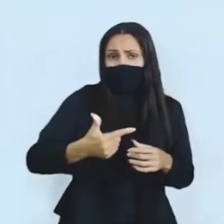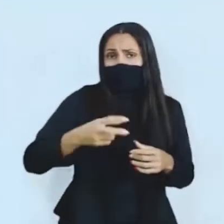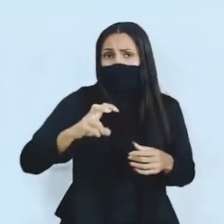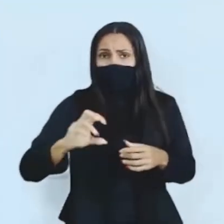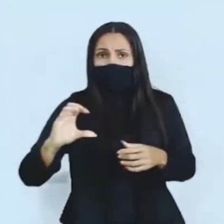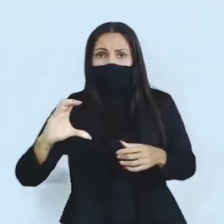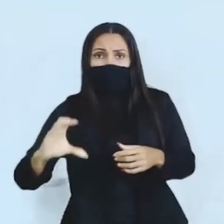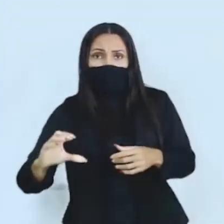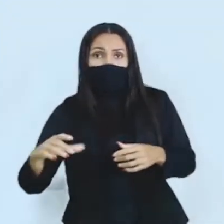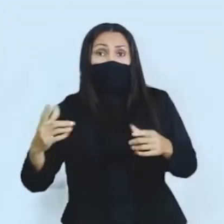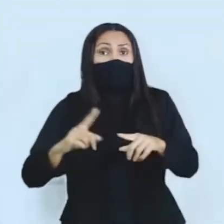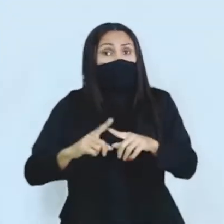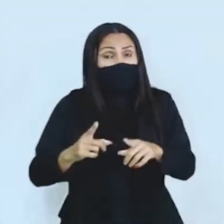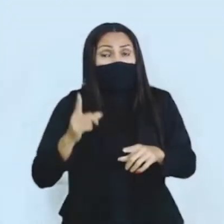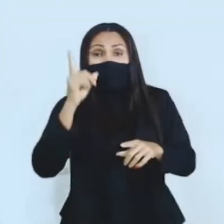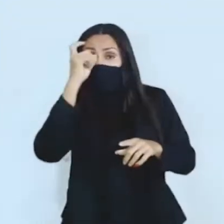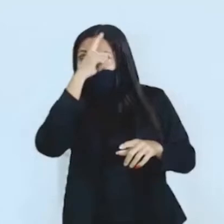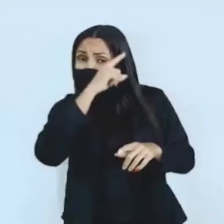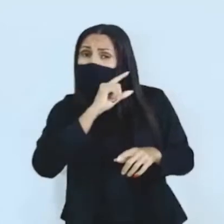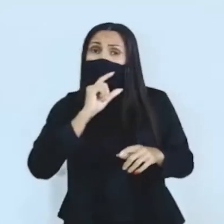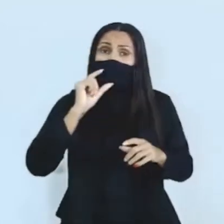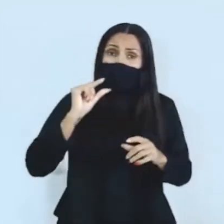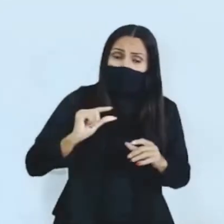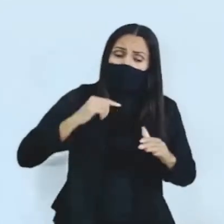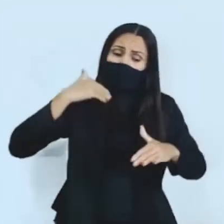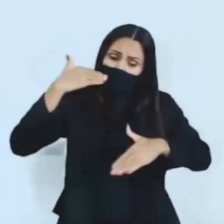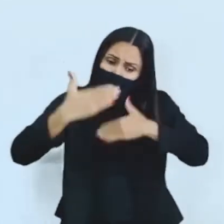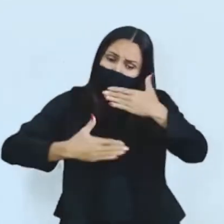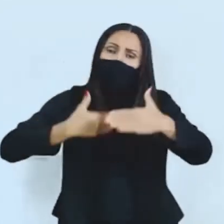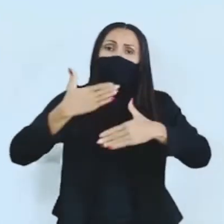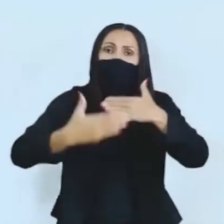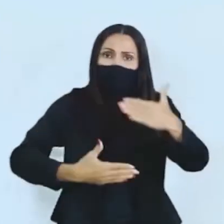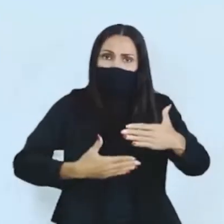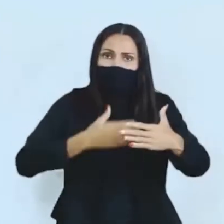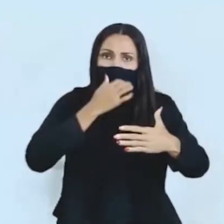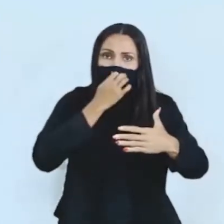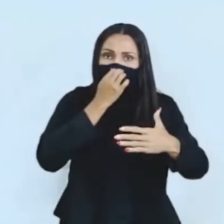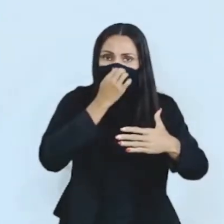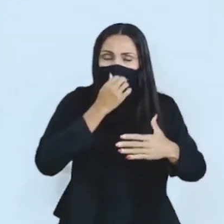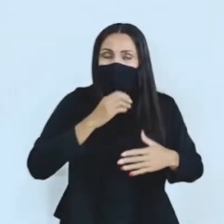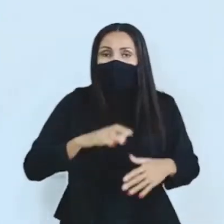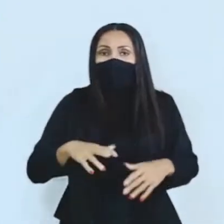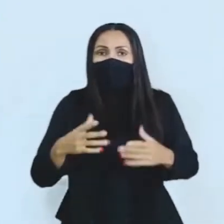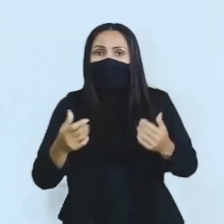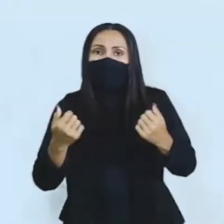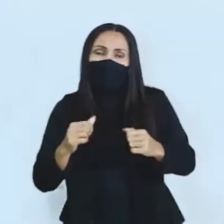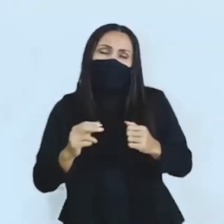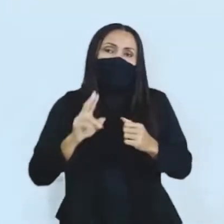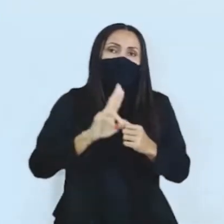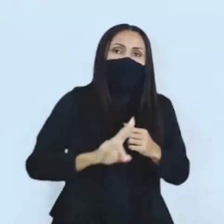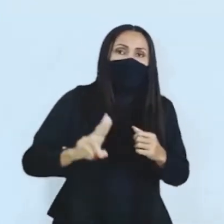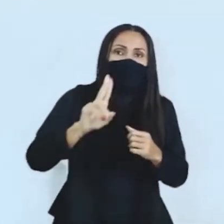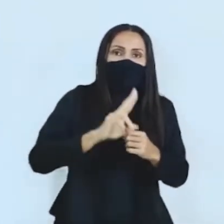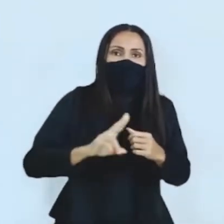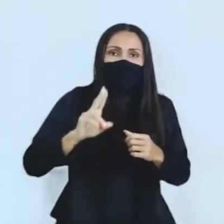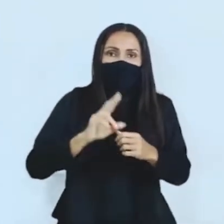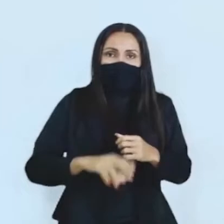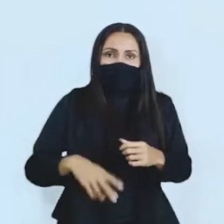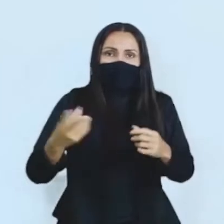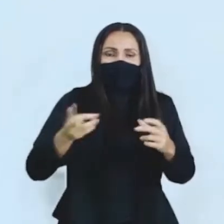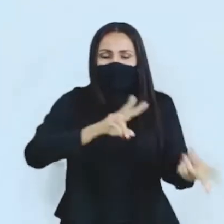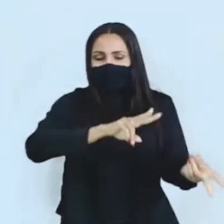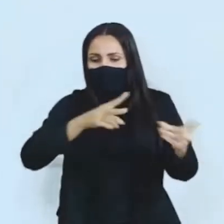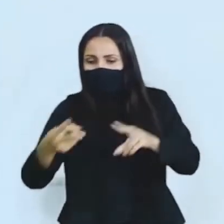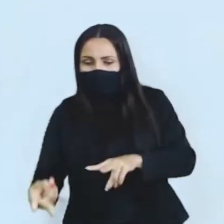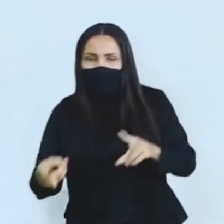que isso vai dificultar um pouco o processo de construção, porque a todo momento você vai ter que estar utilizando um transferidor para